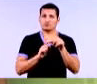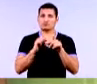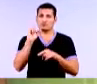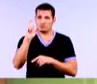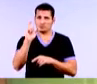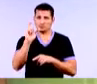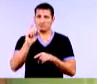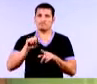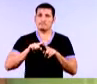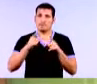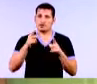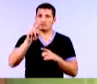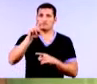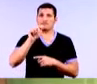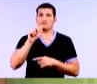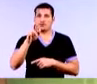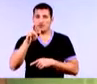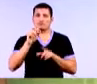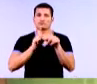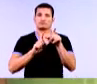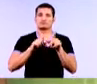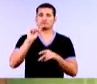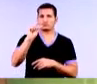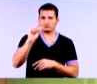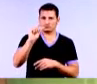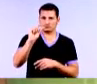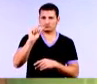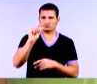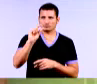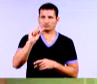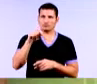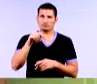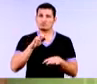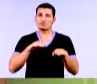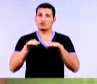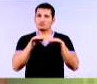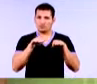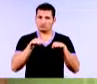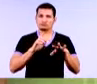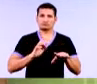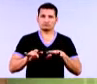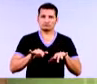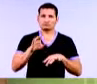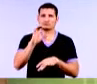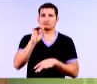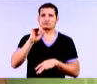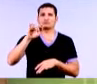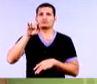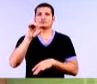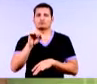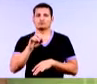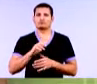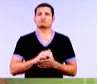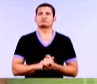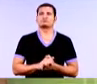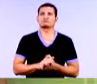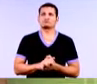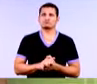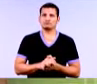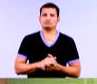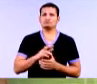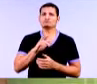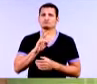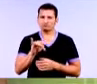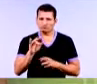mas que o nome das variáveis inicie com letra minúscula. Isso é um padrão de codificação. Vai funcionar de forma diferente?